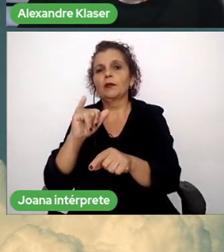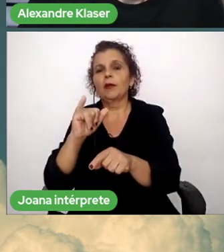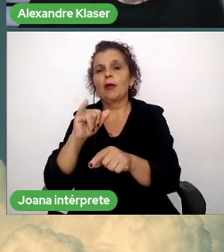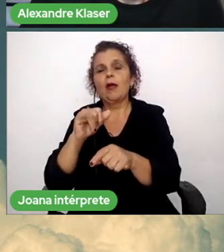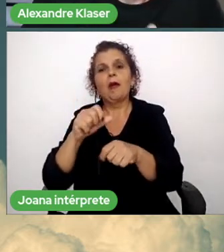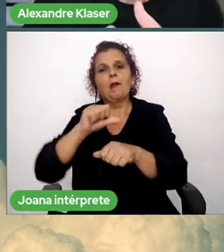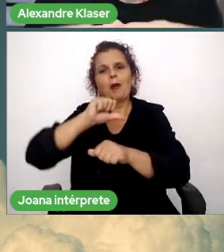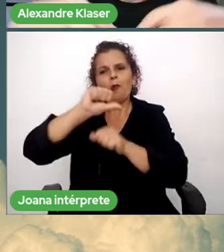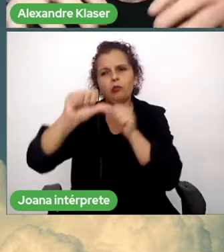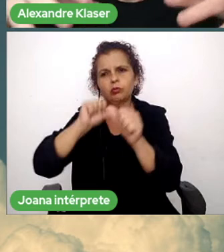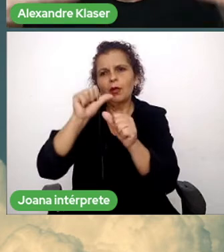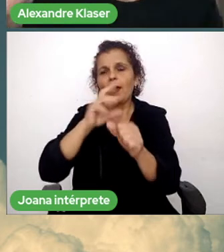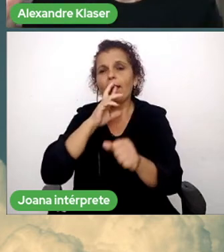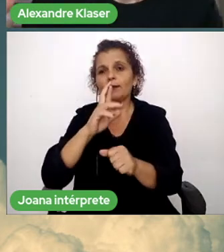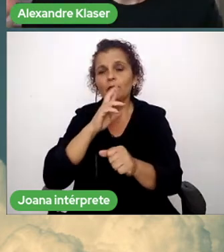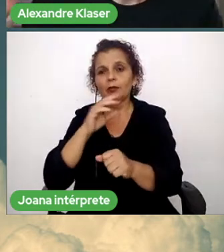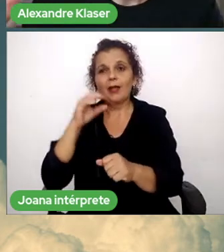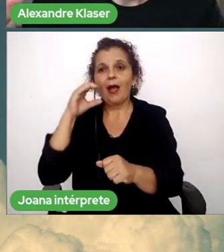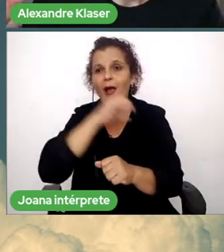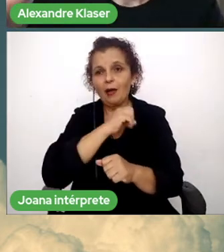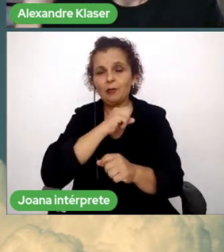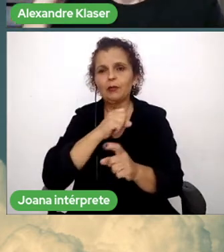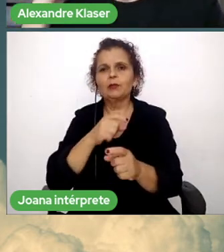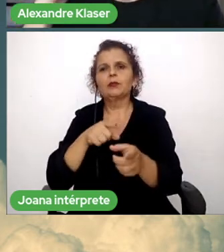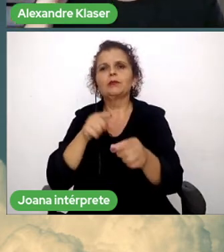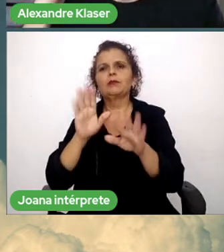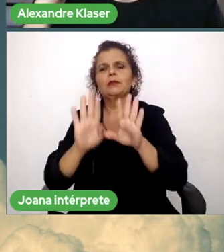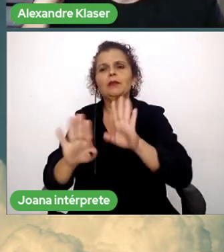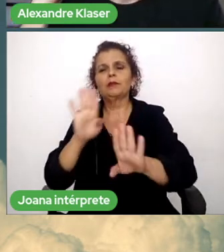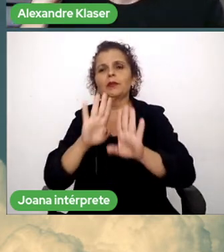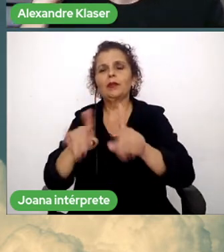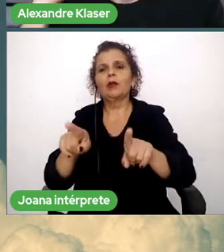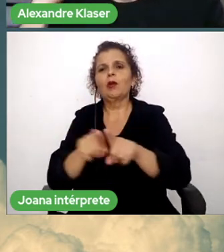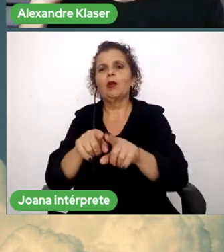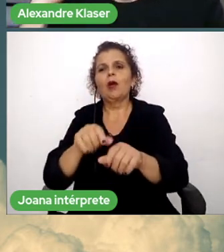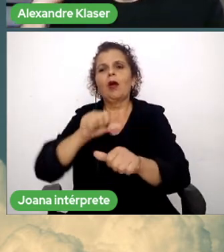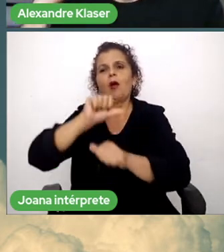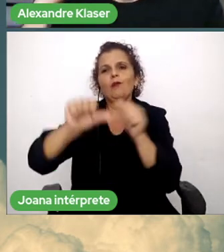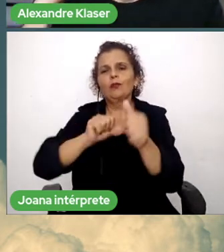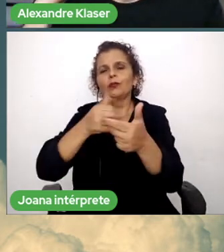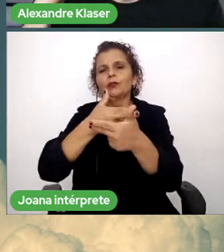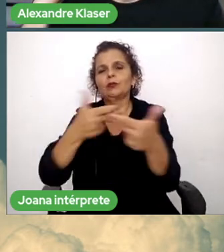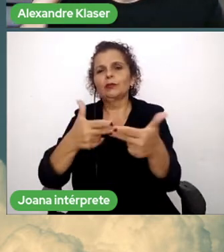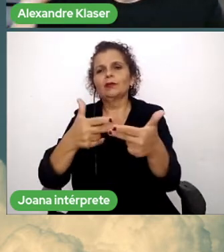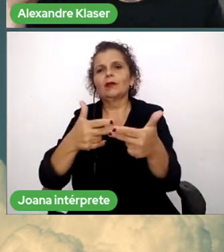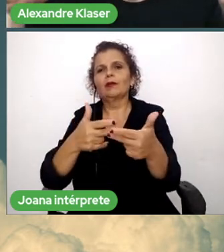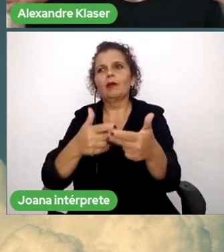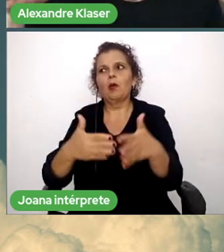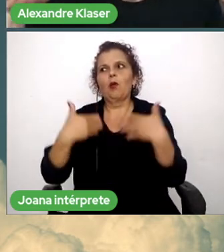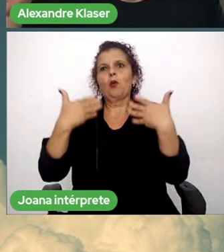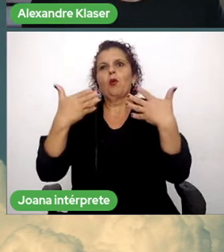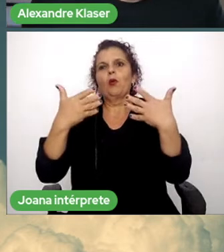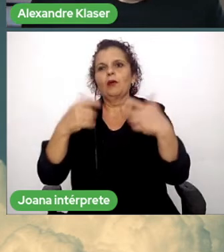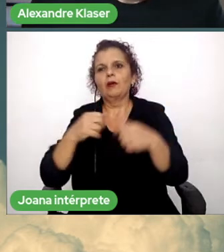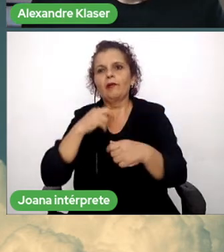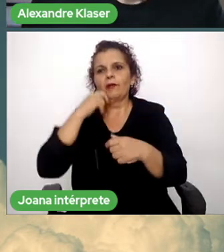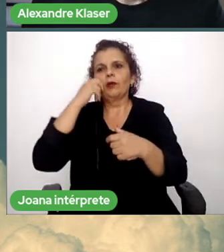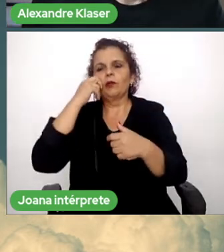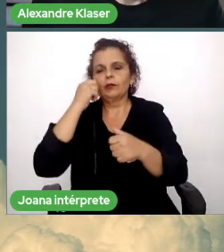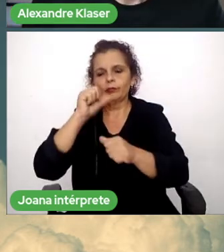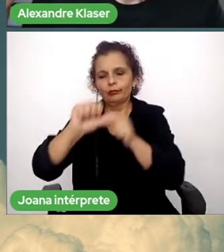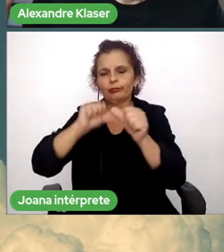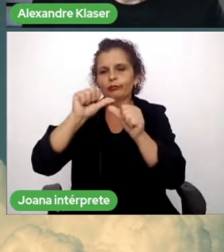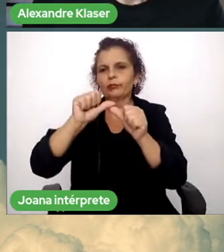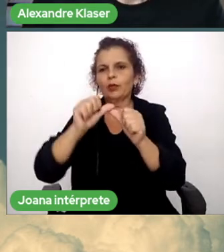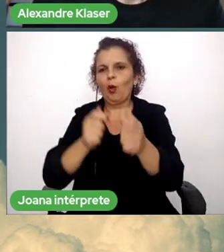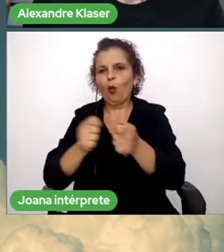respostas rapidamente, você não pode estar lá dependendo de um monolito que qualquer mudança vai gerar um escândalo na empresa e aquilo tem que passar por todo um processo de controle